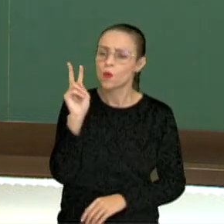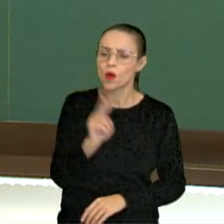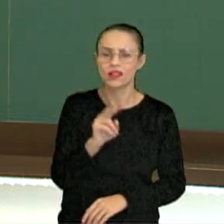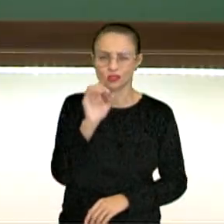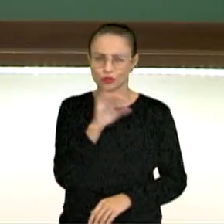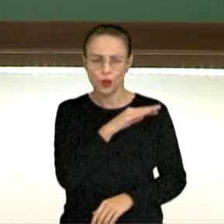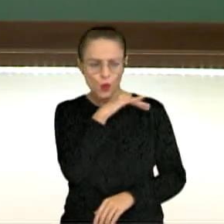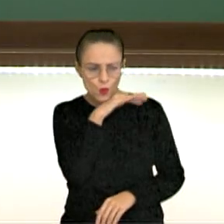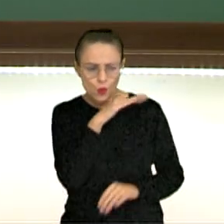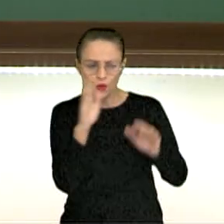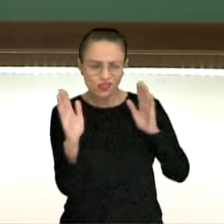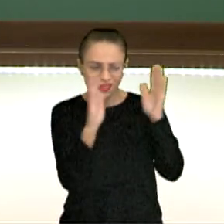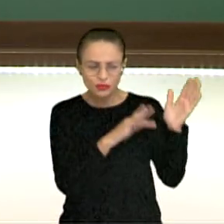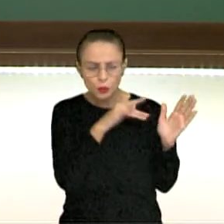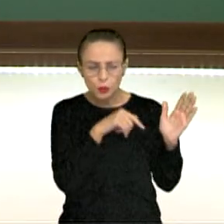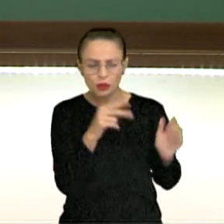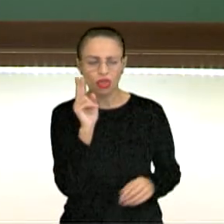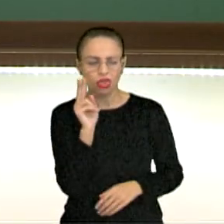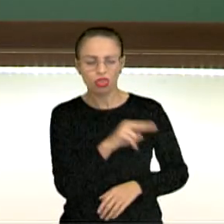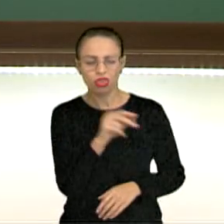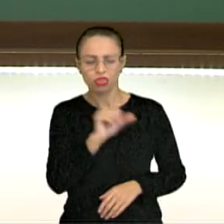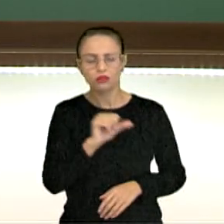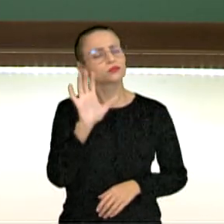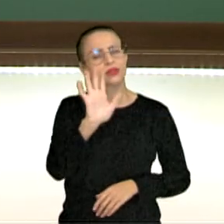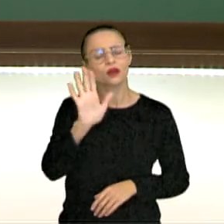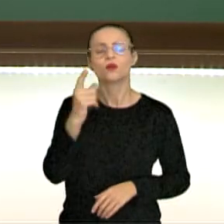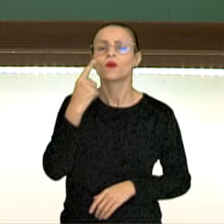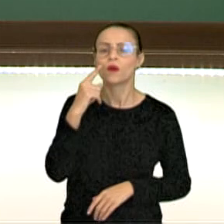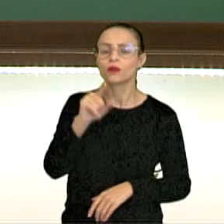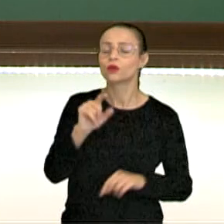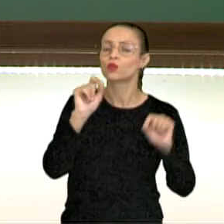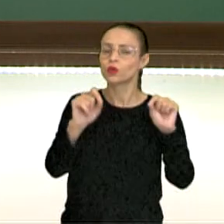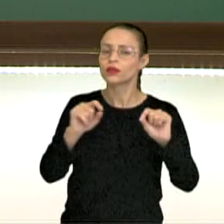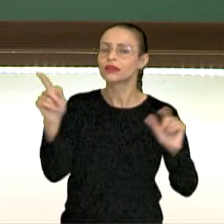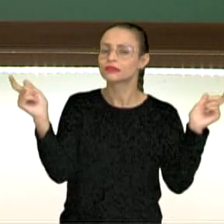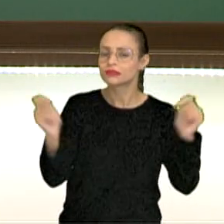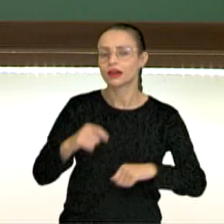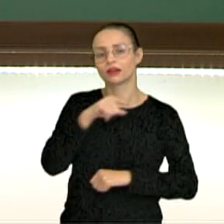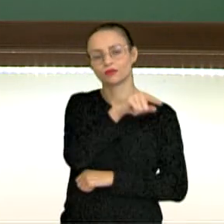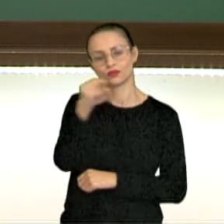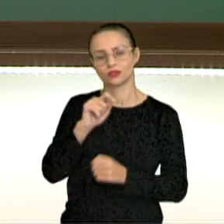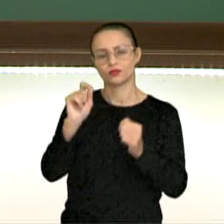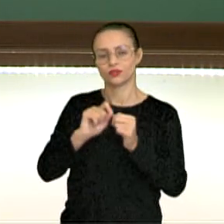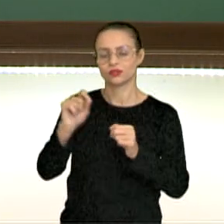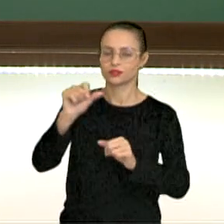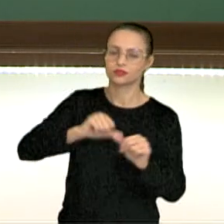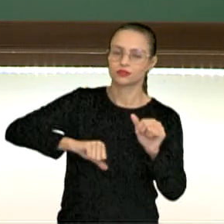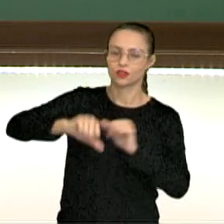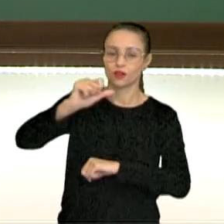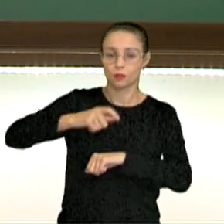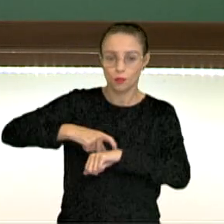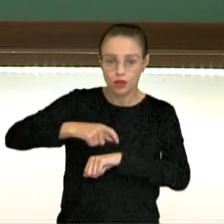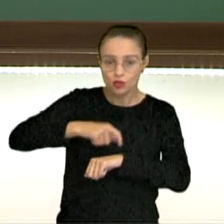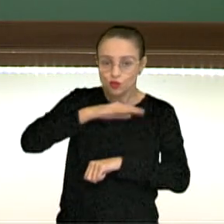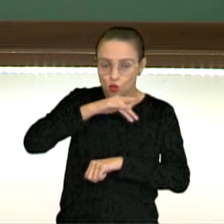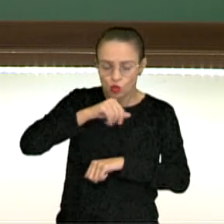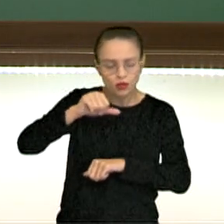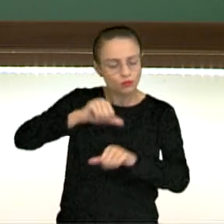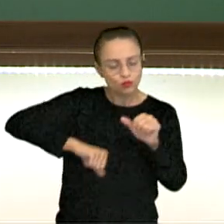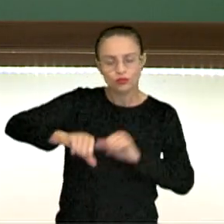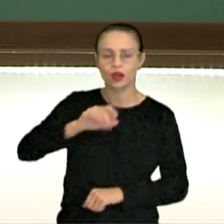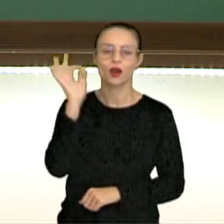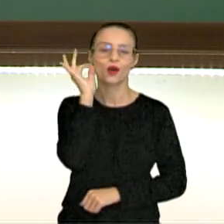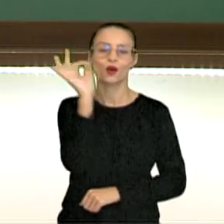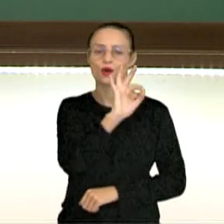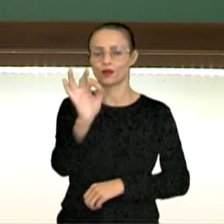ruim, e sim observar o que você pode ser, o que você pode fazer, transformar um momento ruim em um ótimo